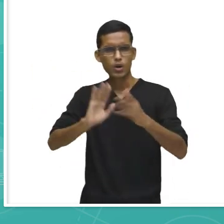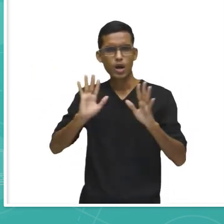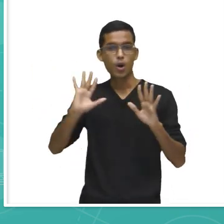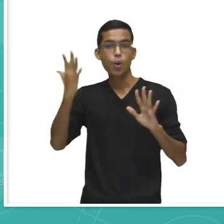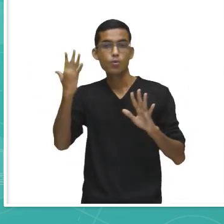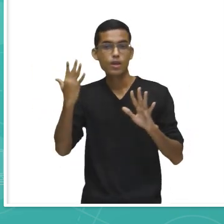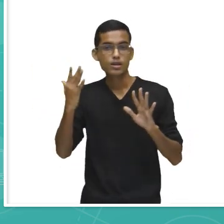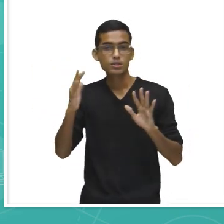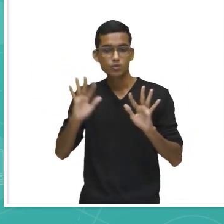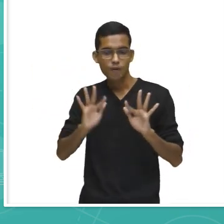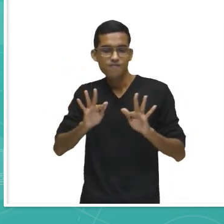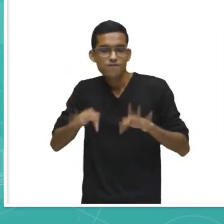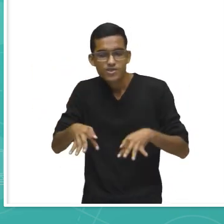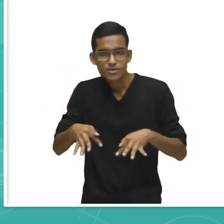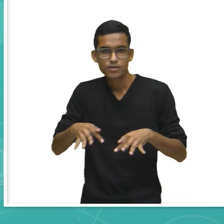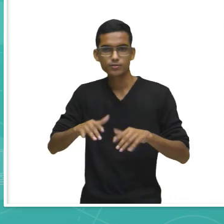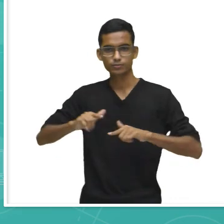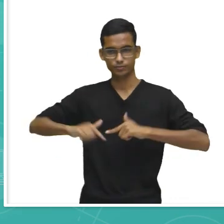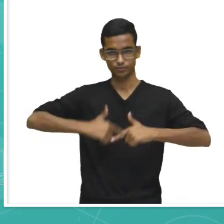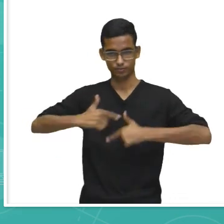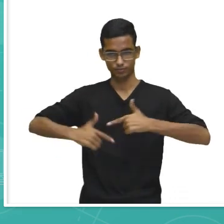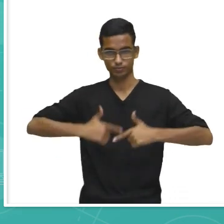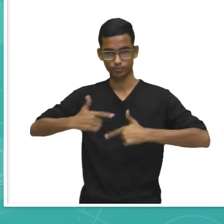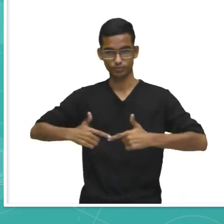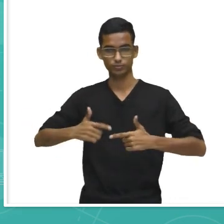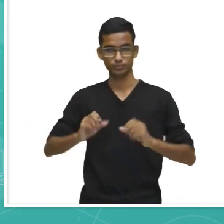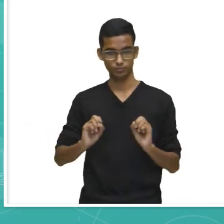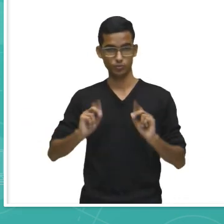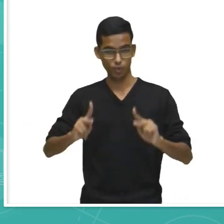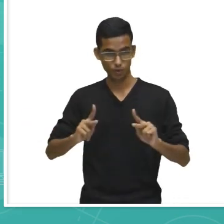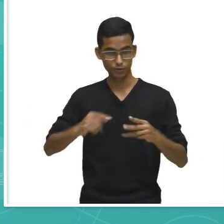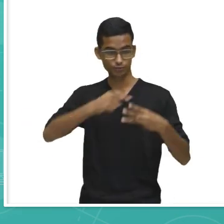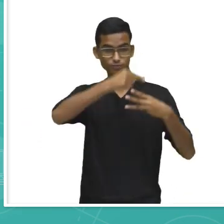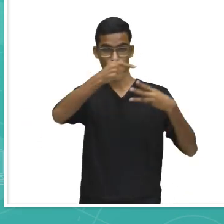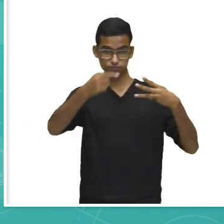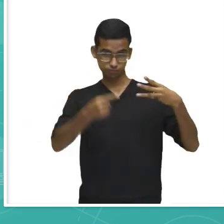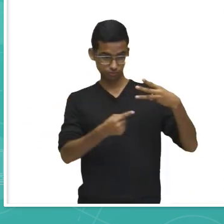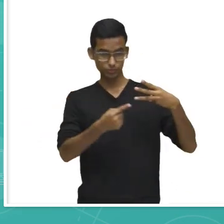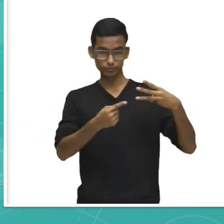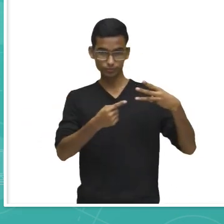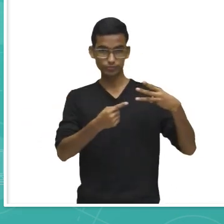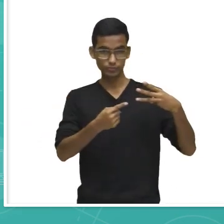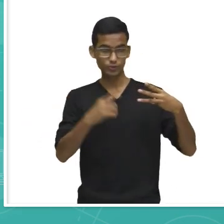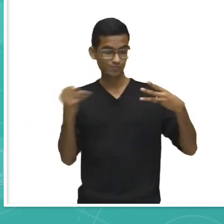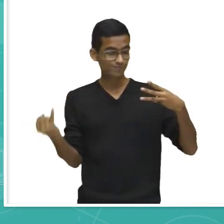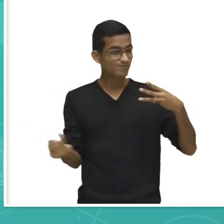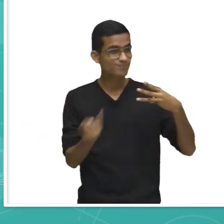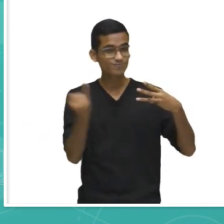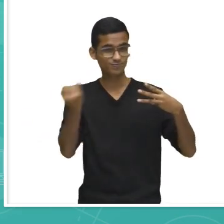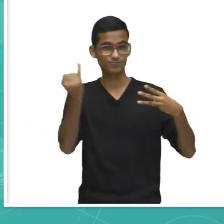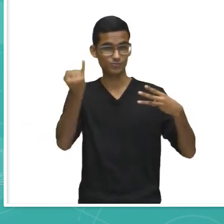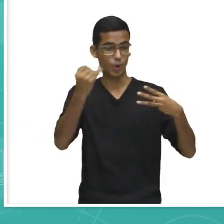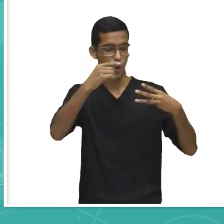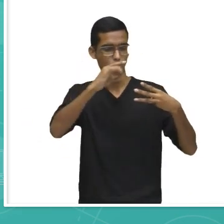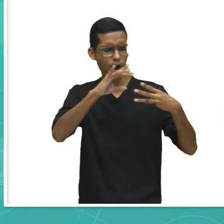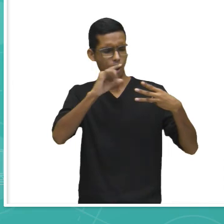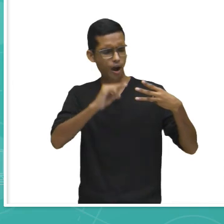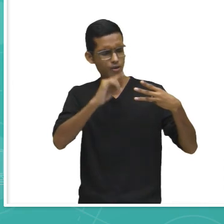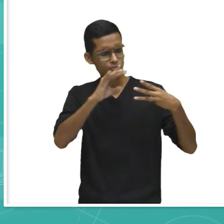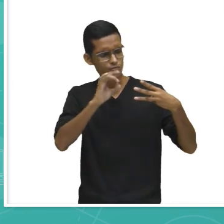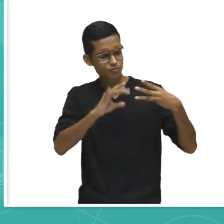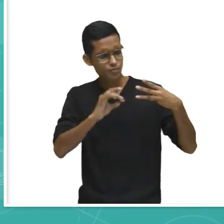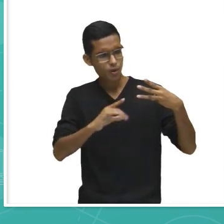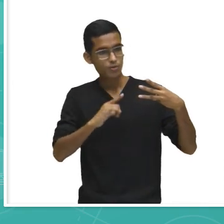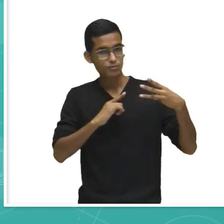do período de trabalho, tá? Então, esses três momentos, eles são muito importantes, porque cada um vai